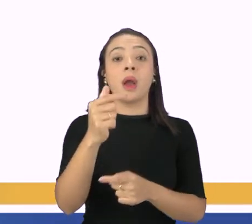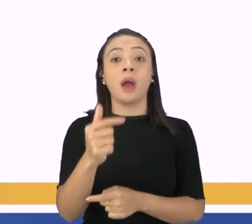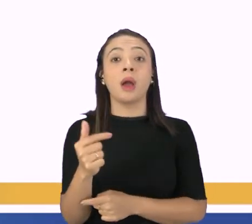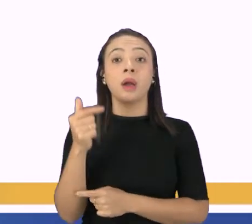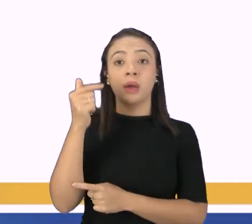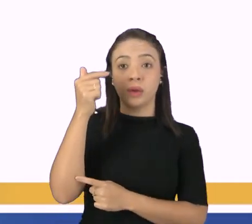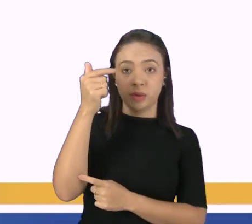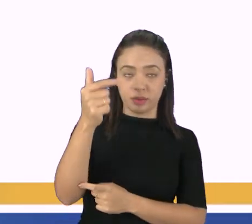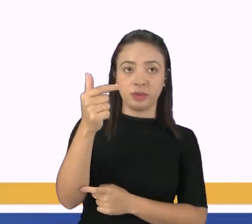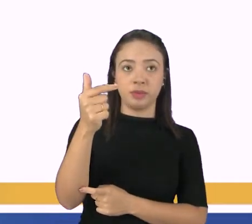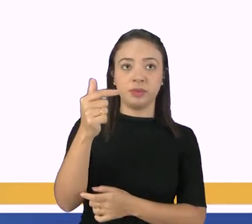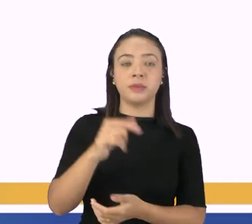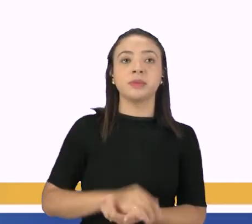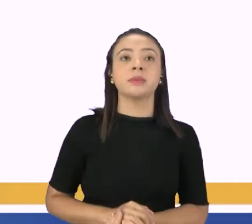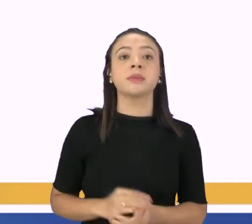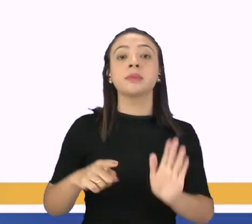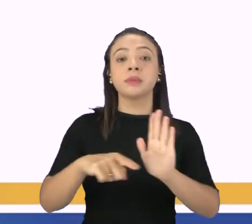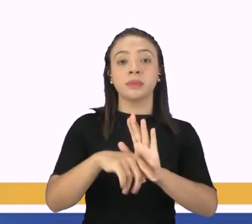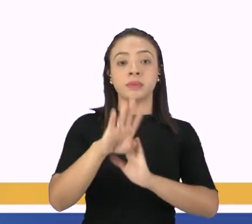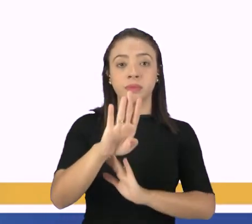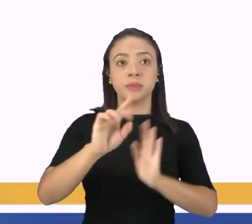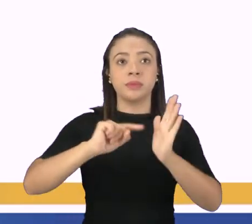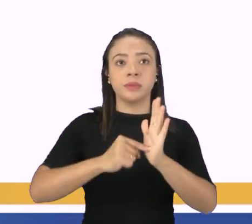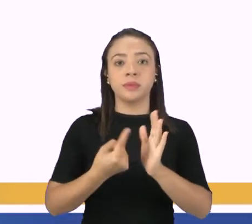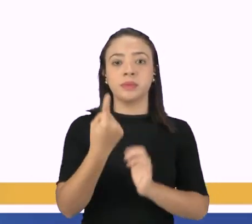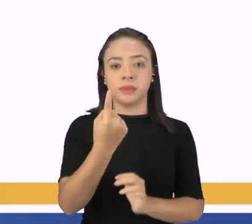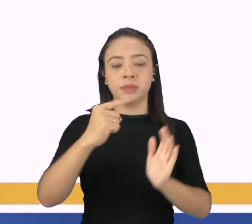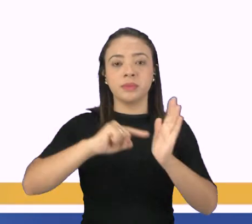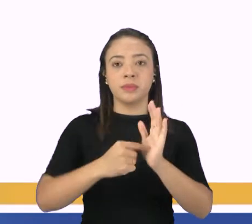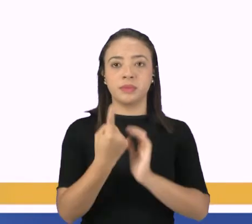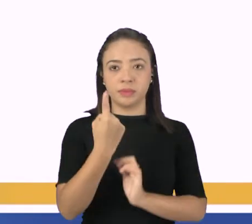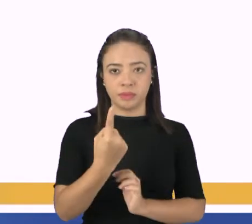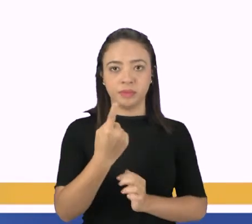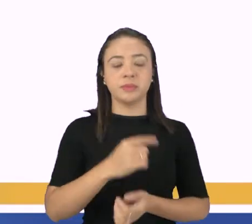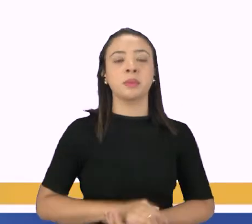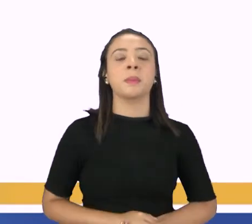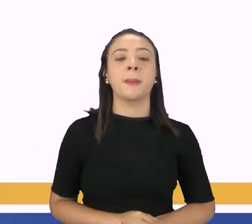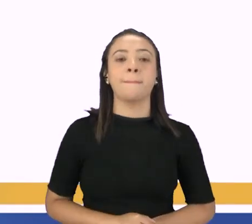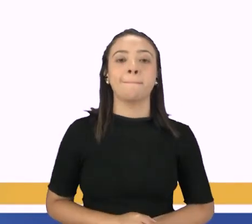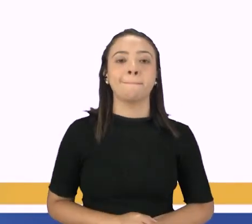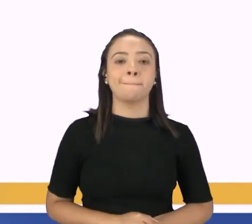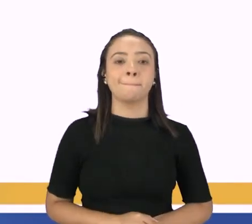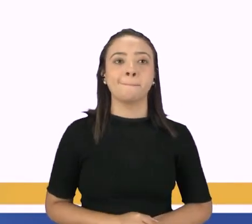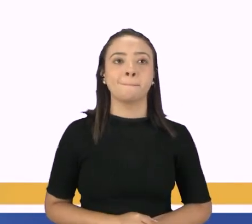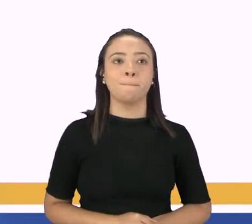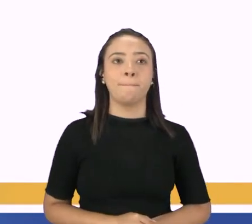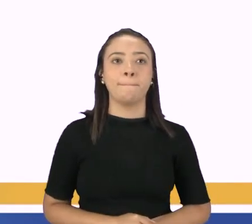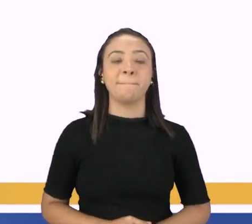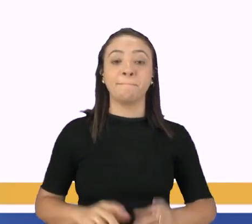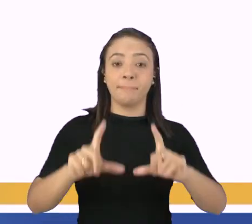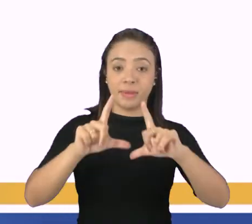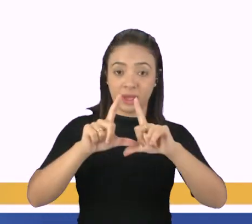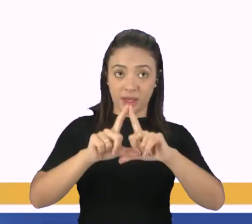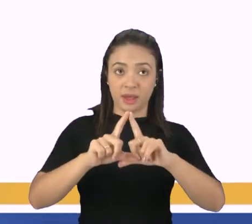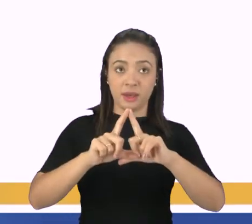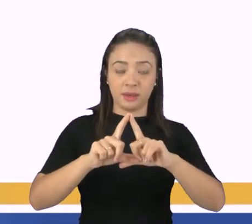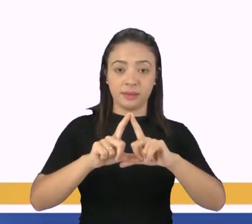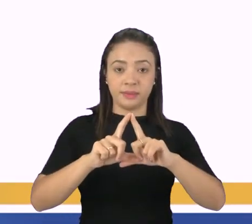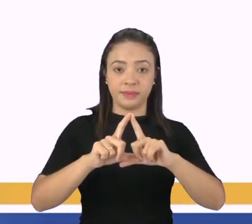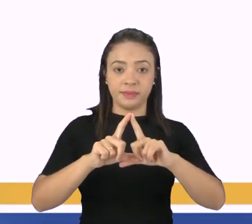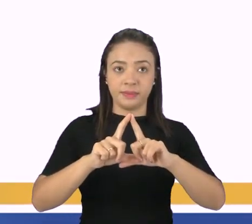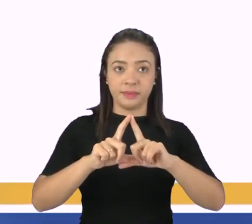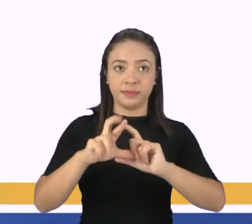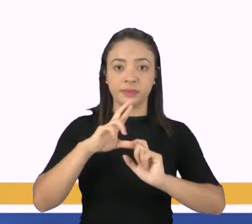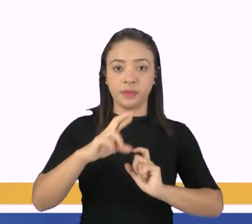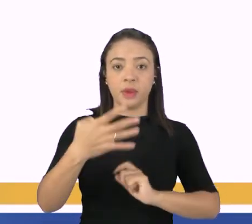2 ao quadrado, menos 4 vezes o a, que é 1, vezes o c, que também é 1. Temos o seguinte